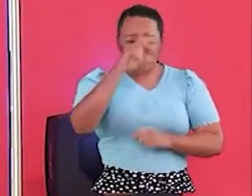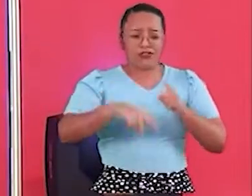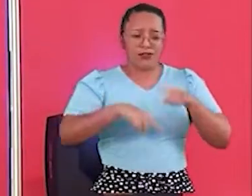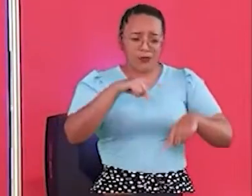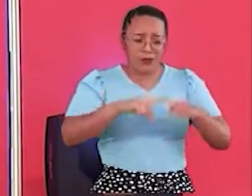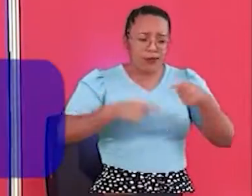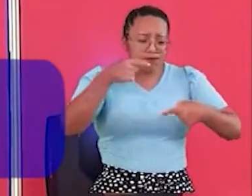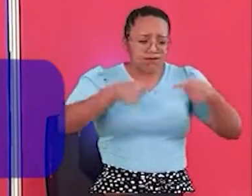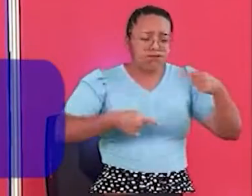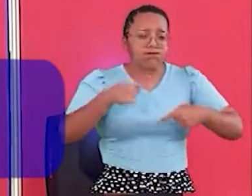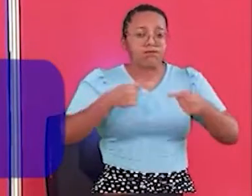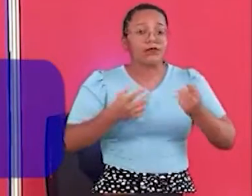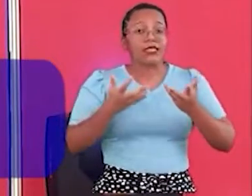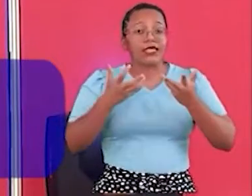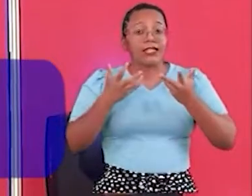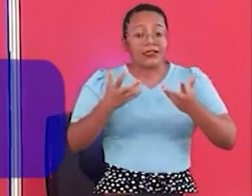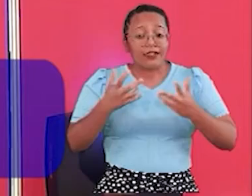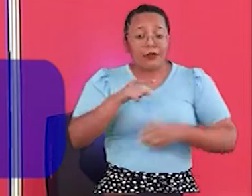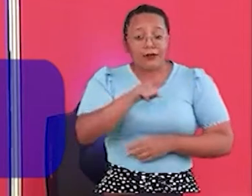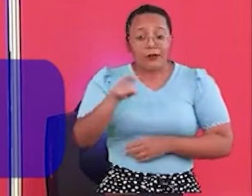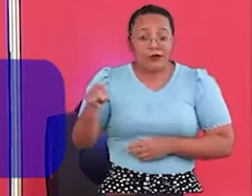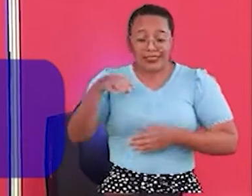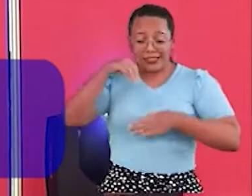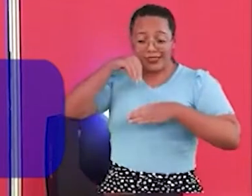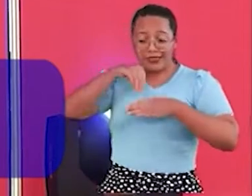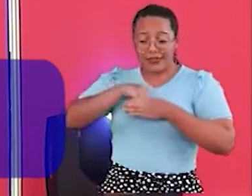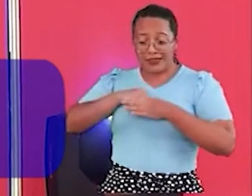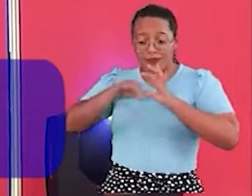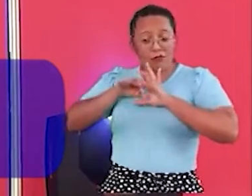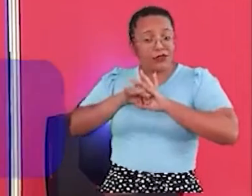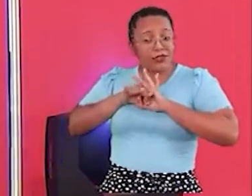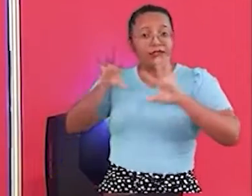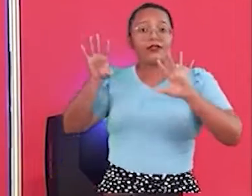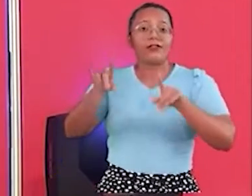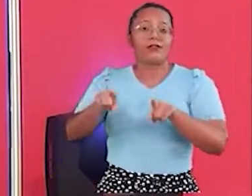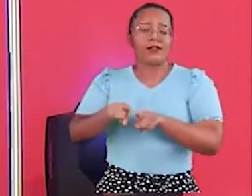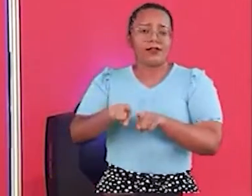eu quero tirar vocês da escravidão, da mediocridade,